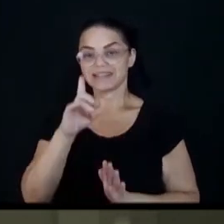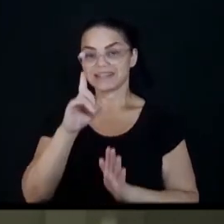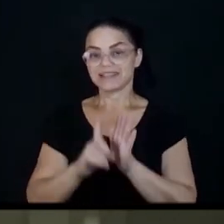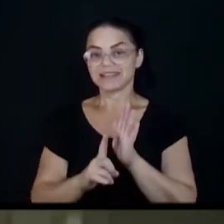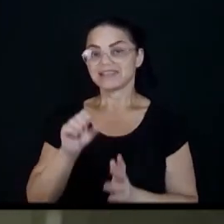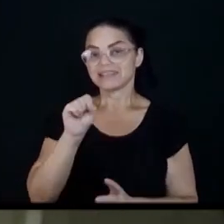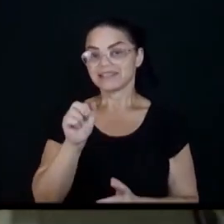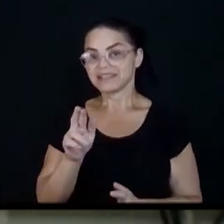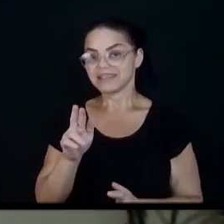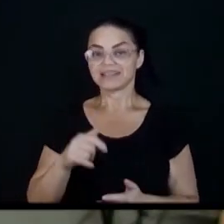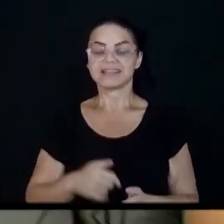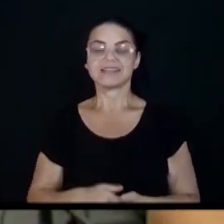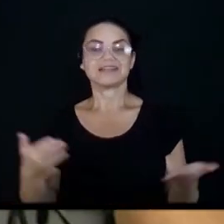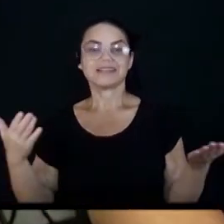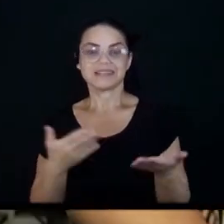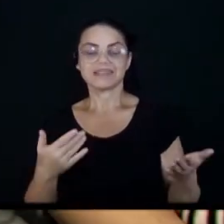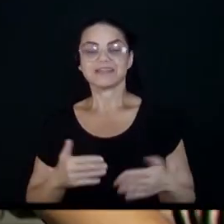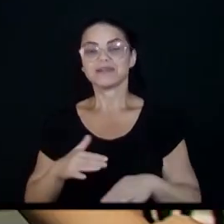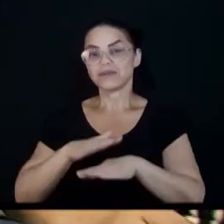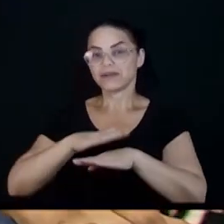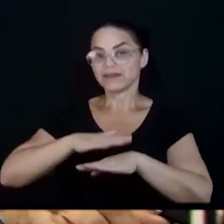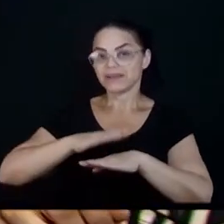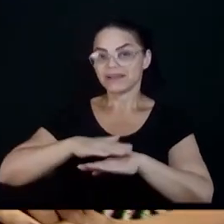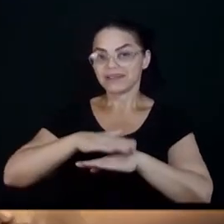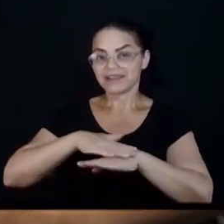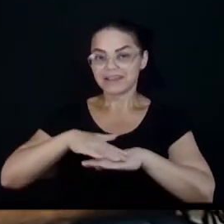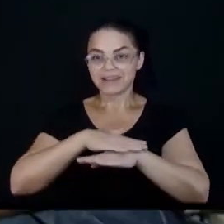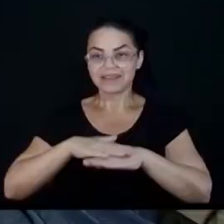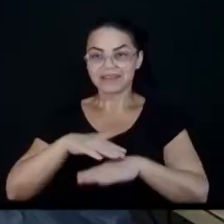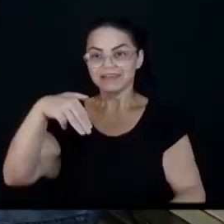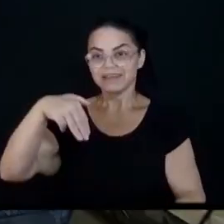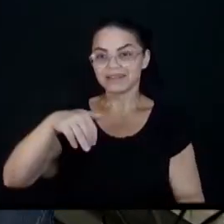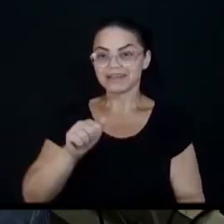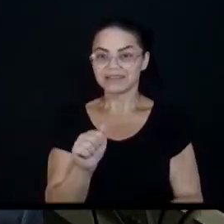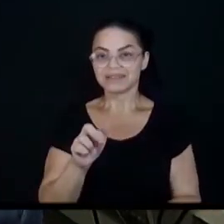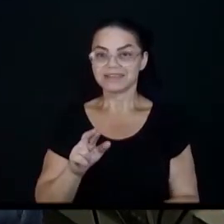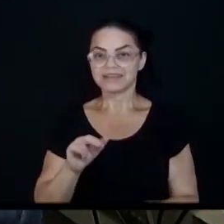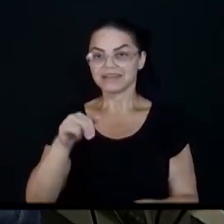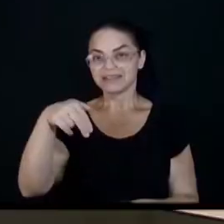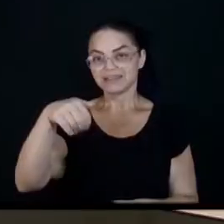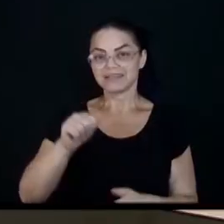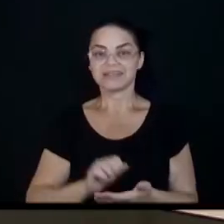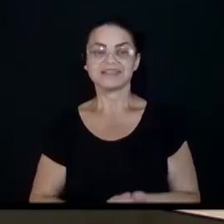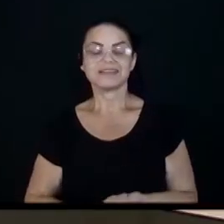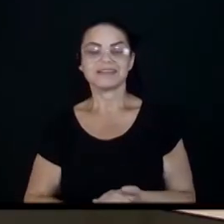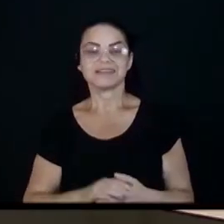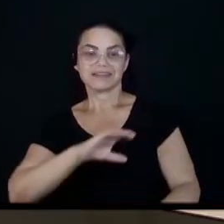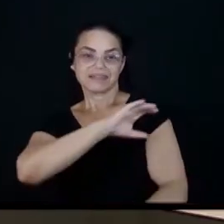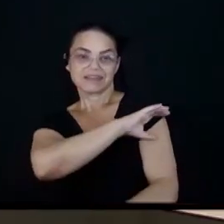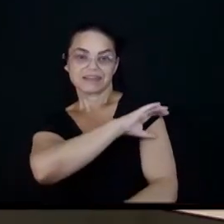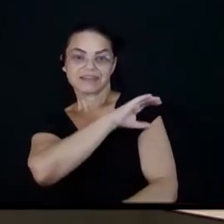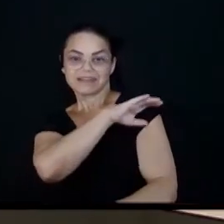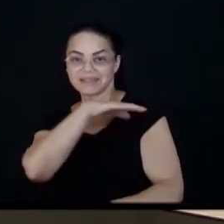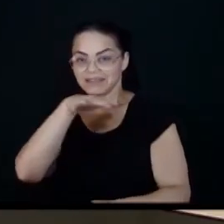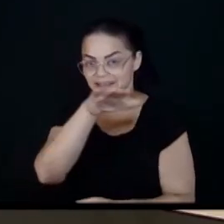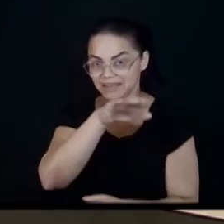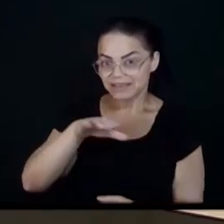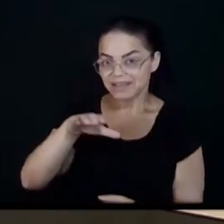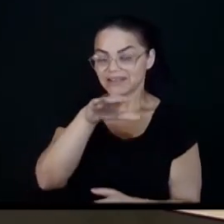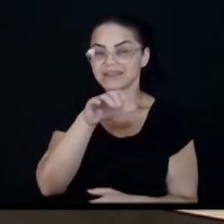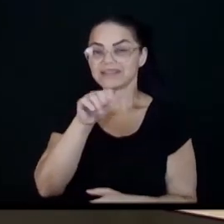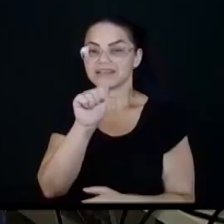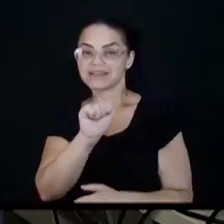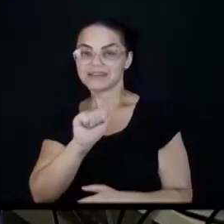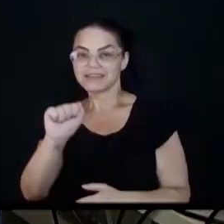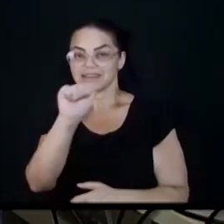vamos conversar com a Marina Minucci Franco. Ela é coordenadora geral aqui da associação,